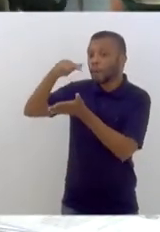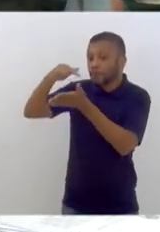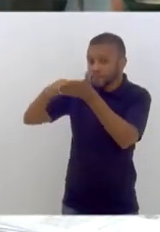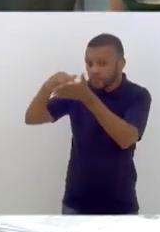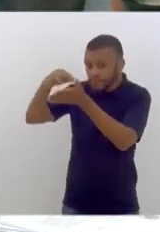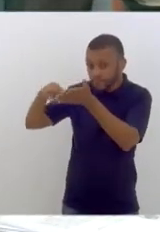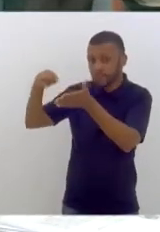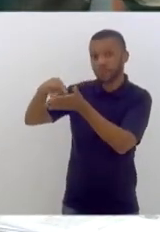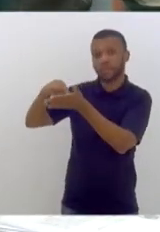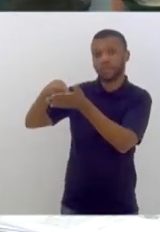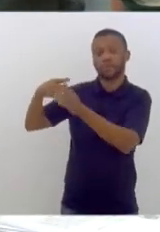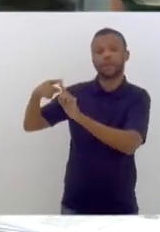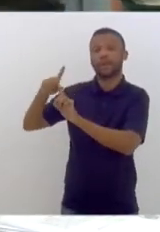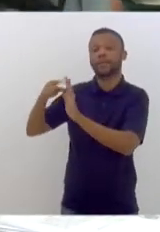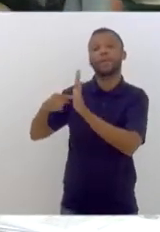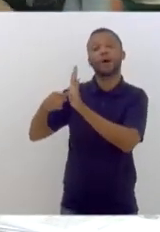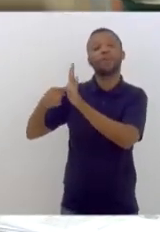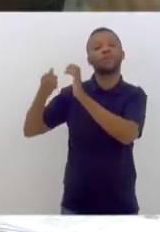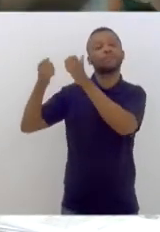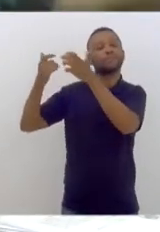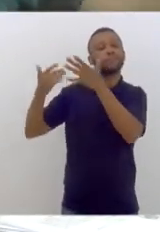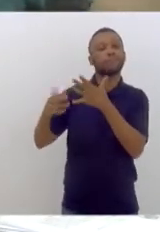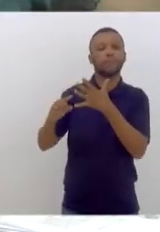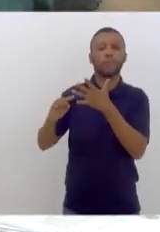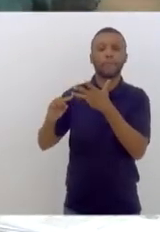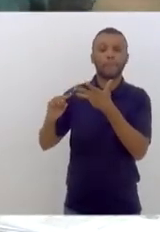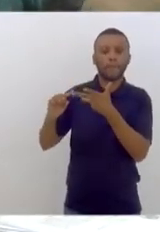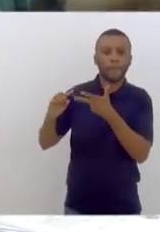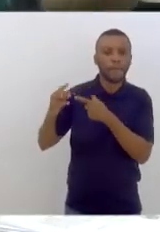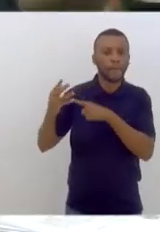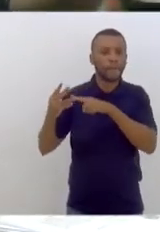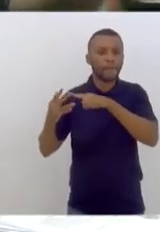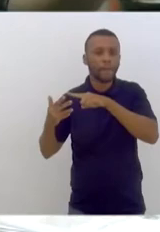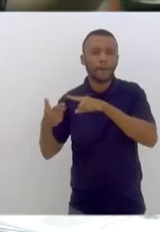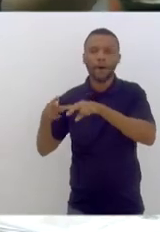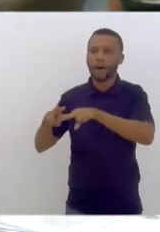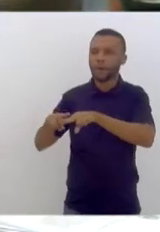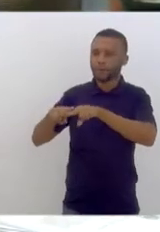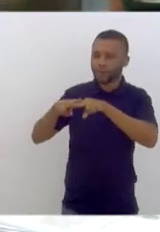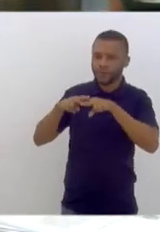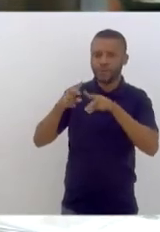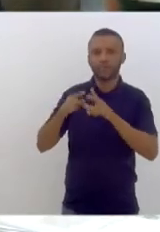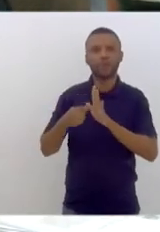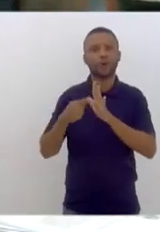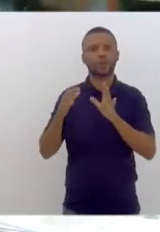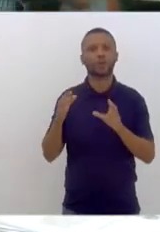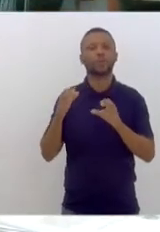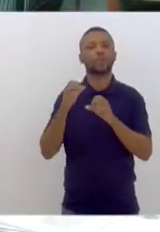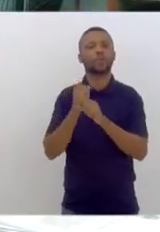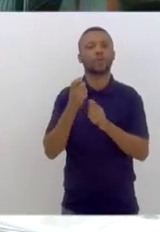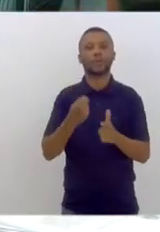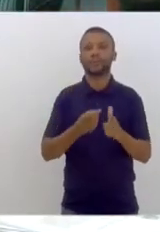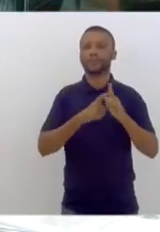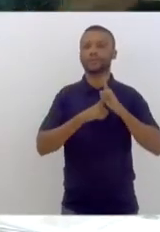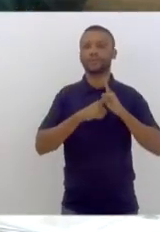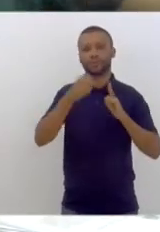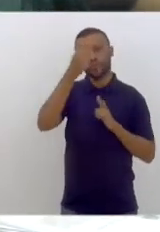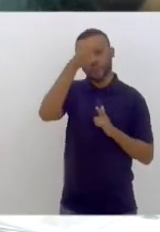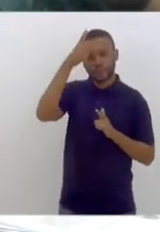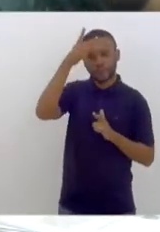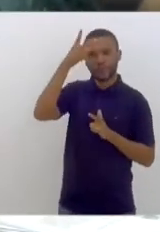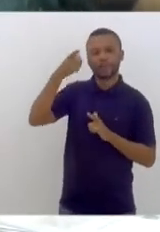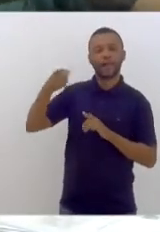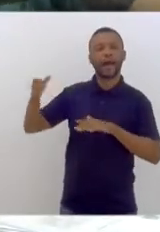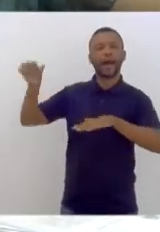tem toda a exposição de motivo e cálculo que leva o montante dessa dívida com o município da capital em